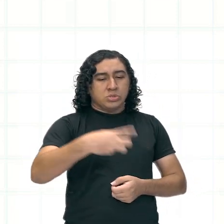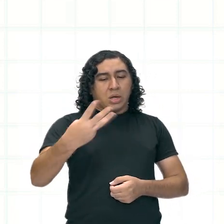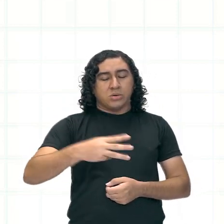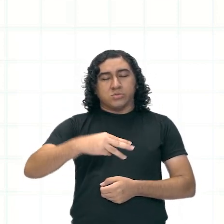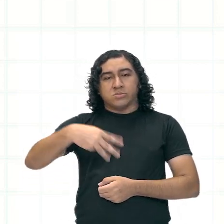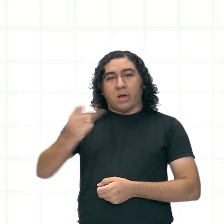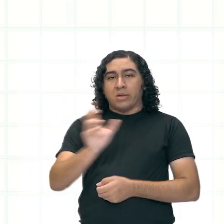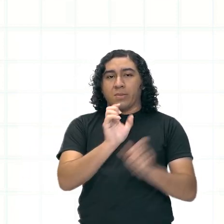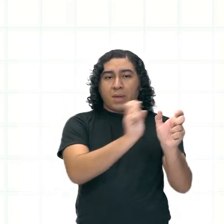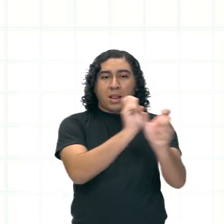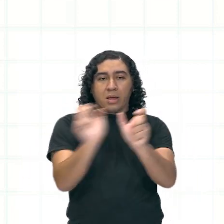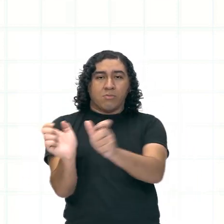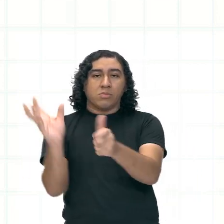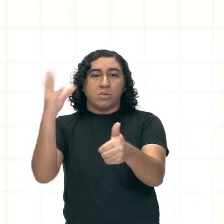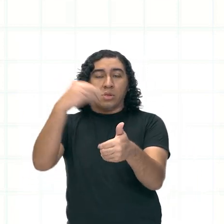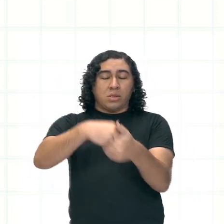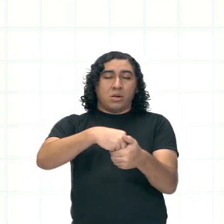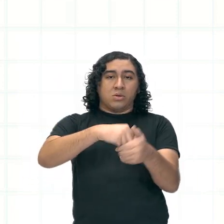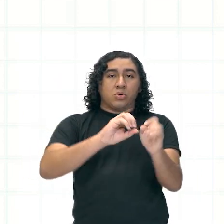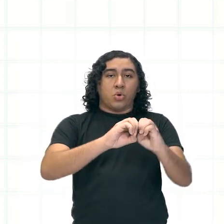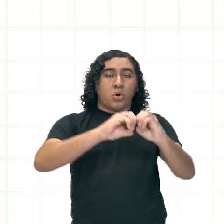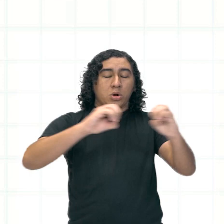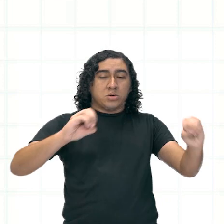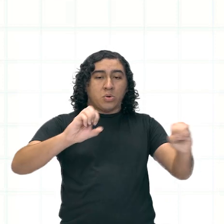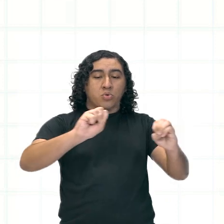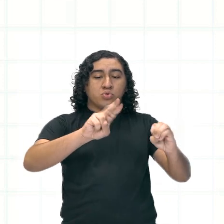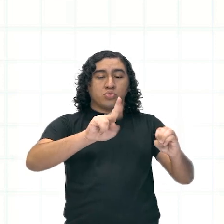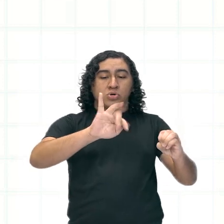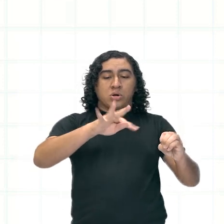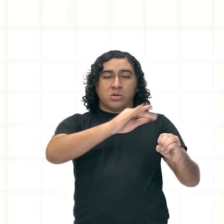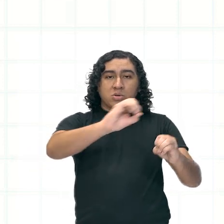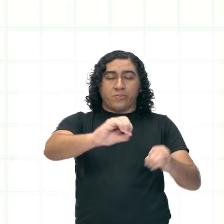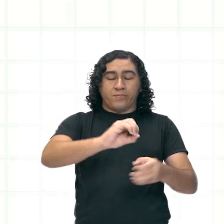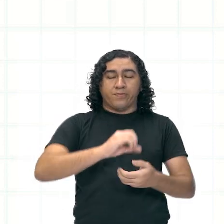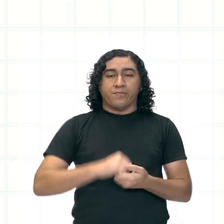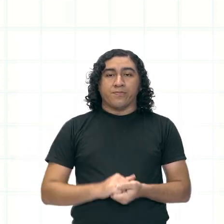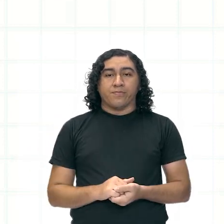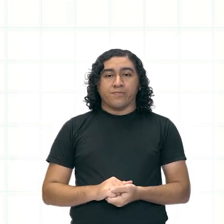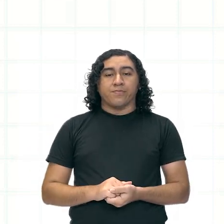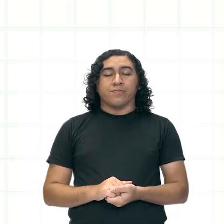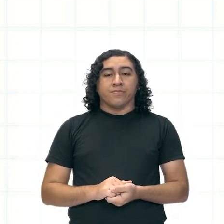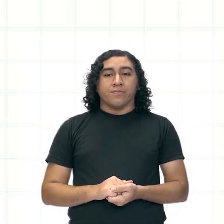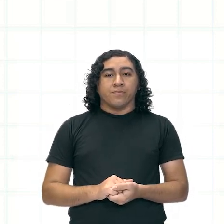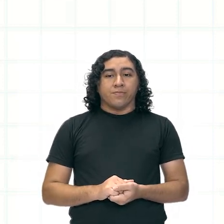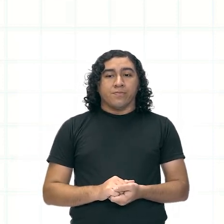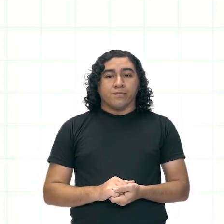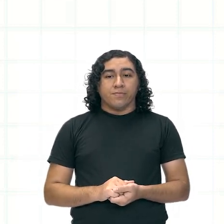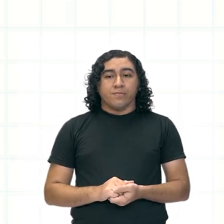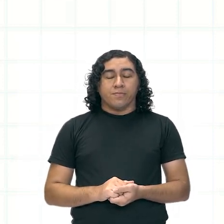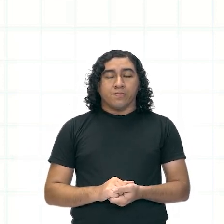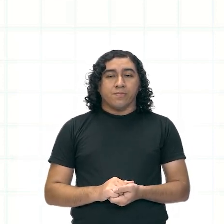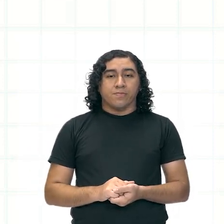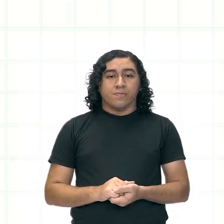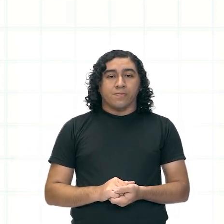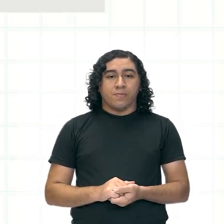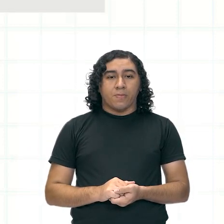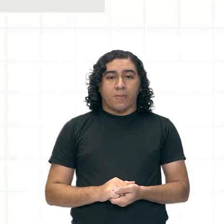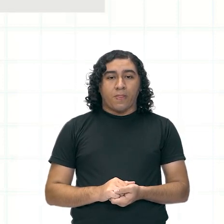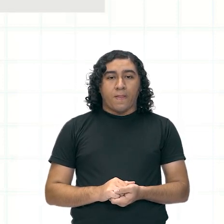3, 4, quantas palavras forem possíveis serem colocadas aí dentro de um sujeito, ok? Vamos